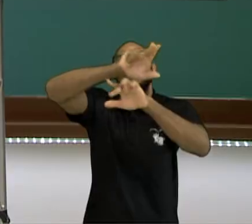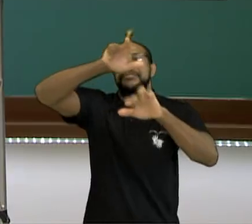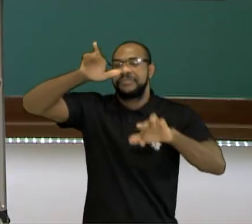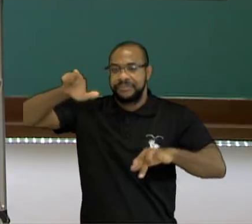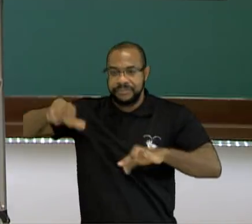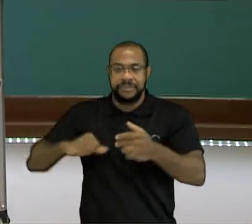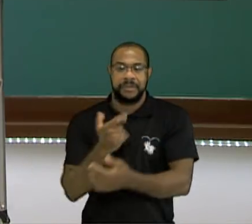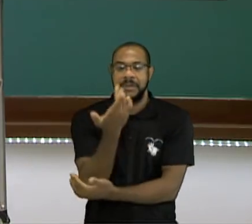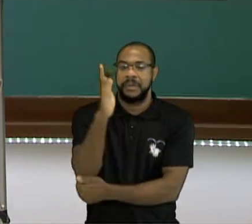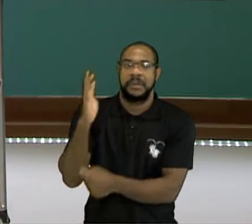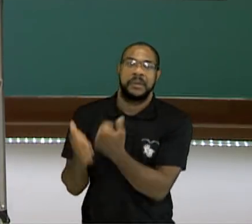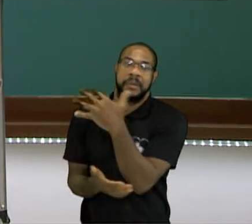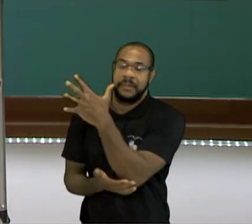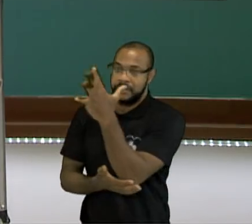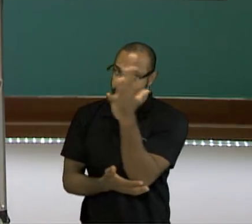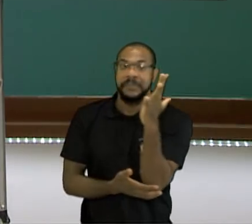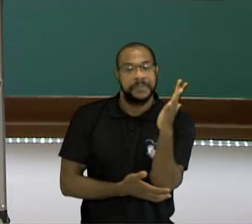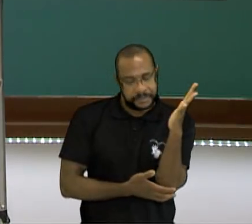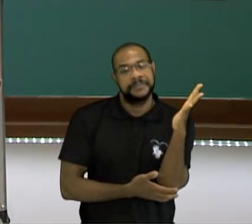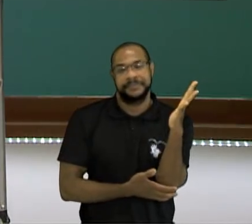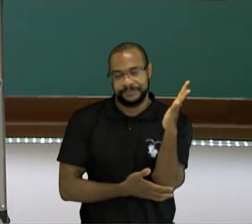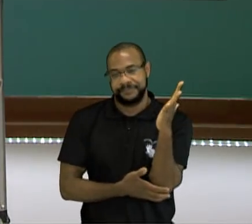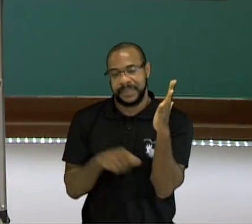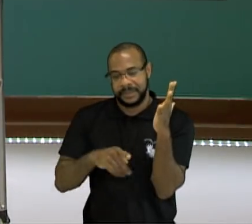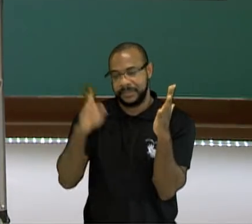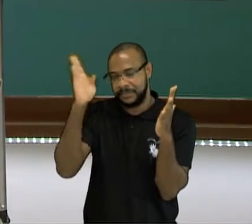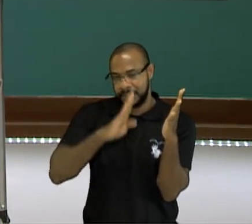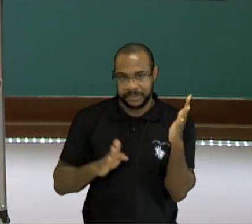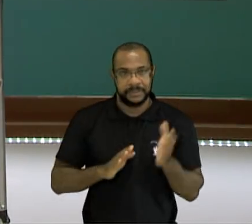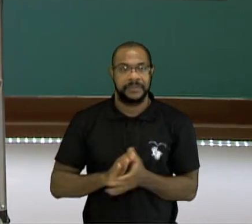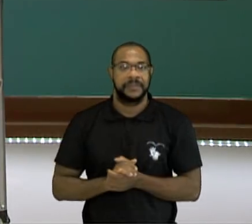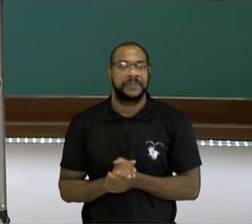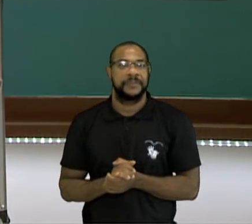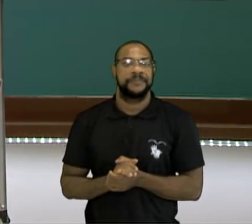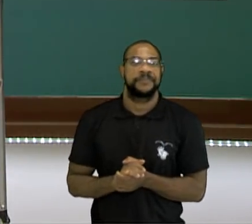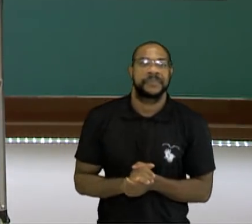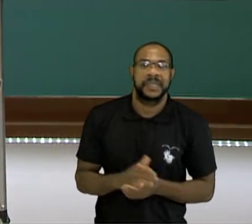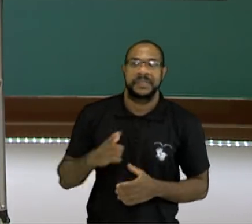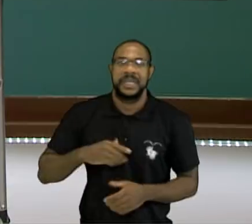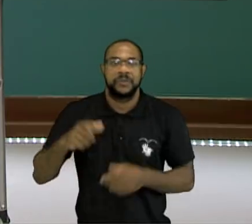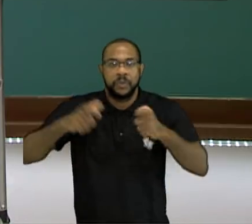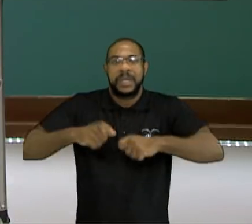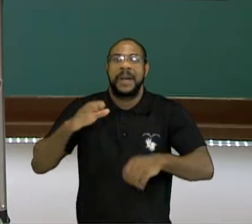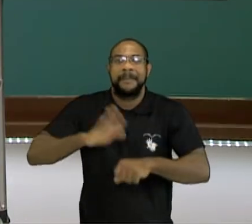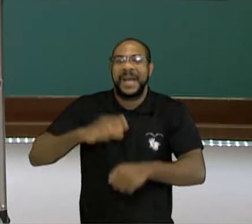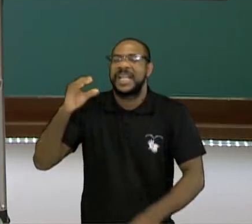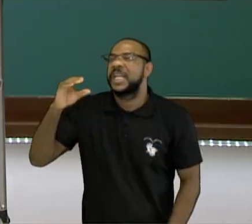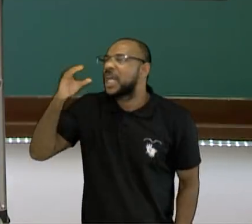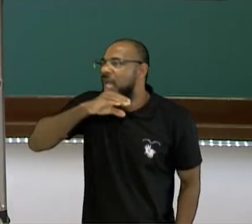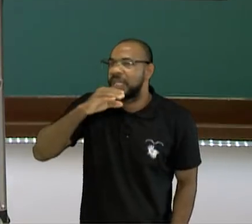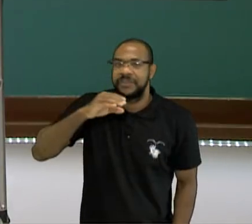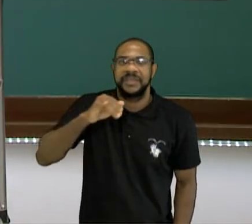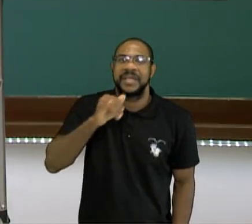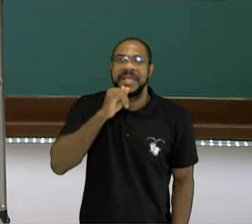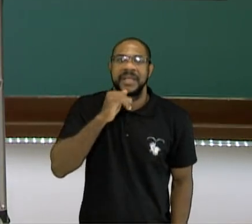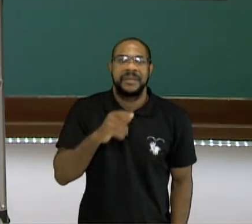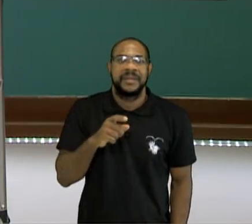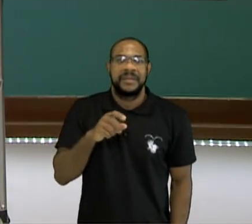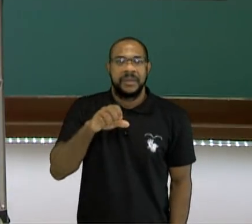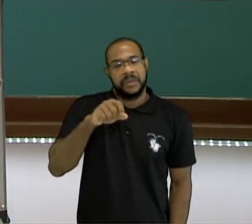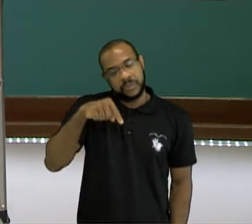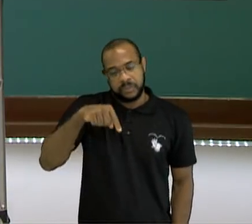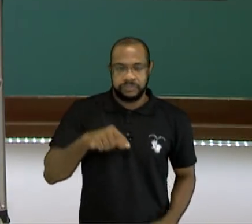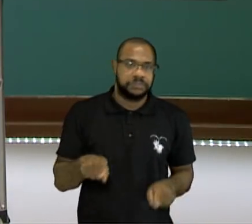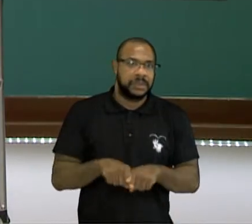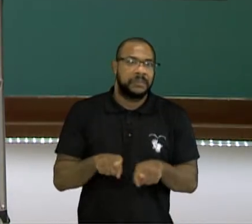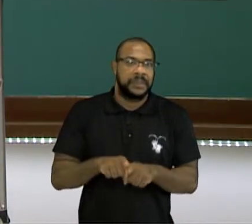de paisagens do território brasileiro. Desde as áreas mais aquecidas, conforme eu vou indo ali para as áreas mais frias, eu